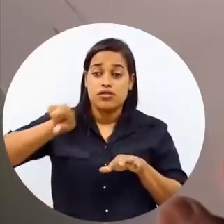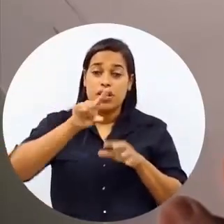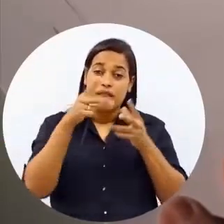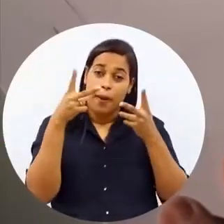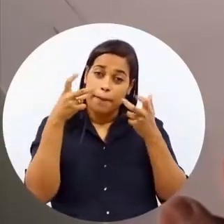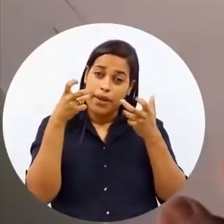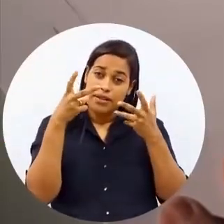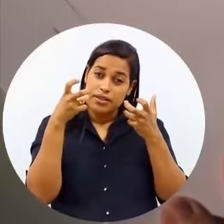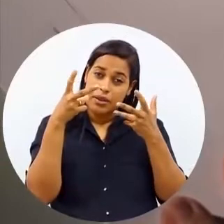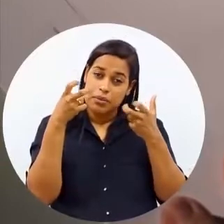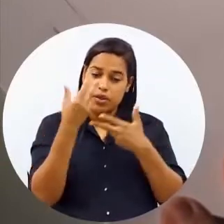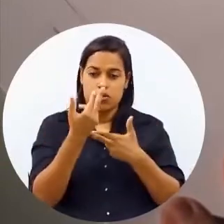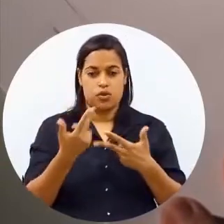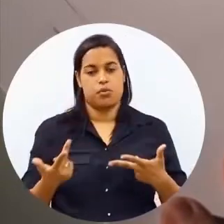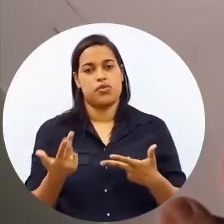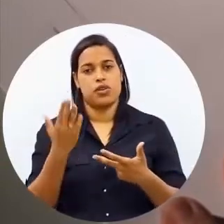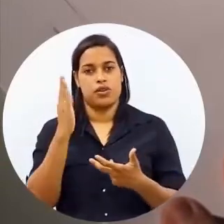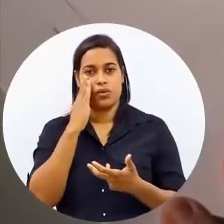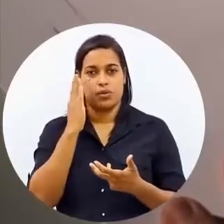no objeto.